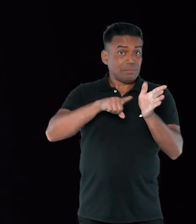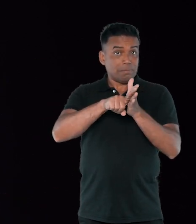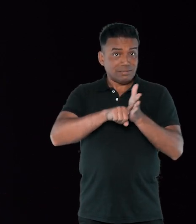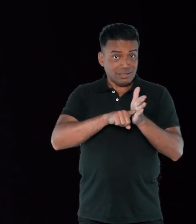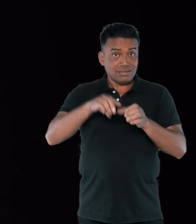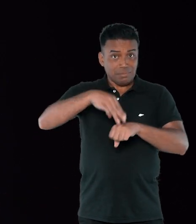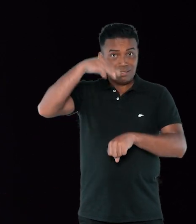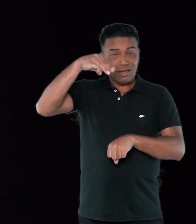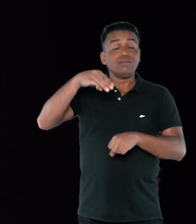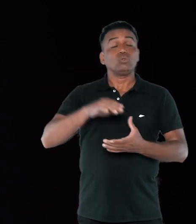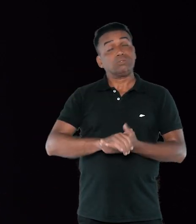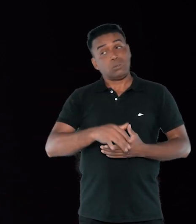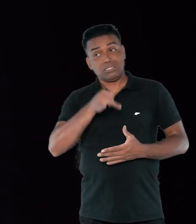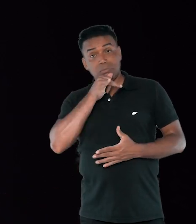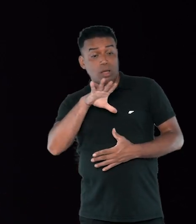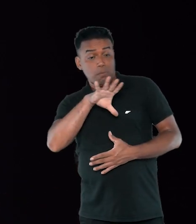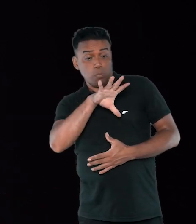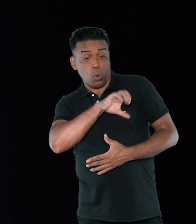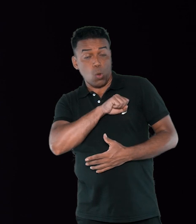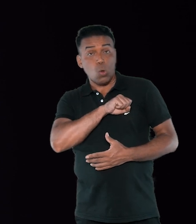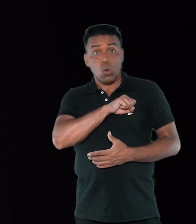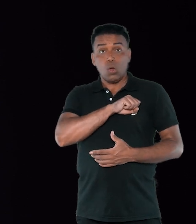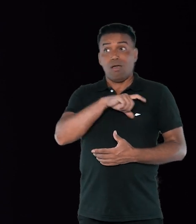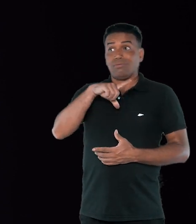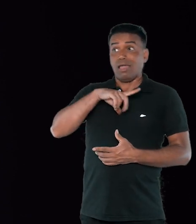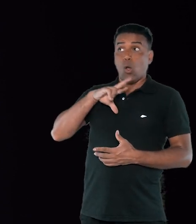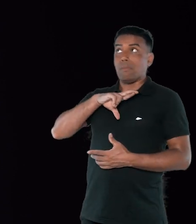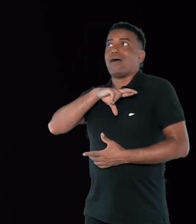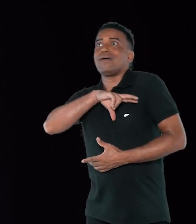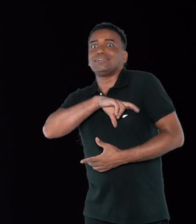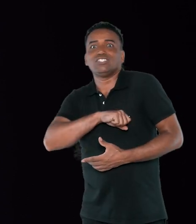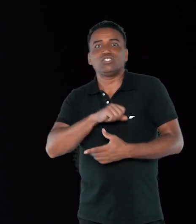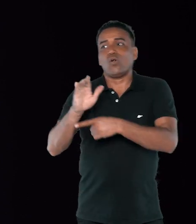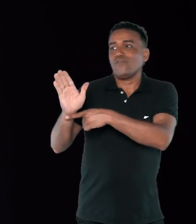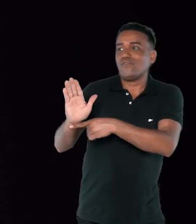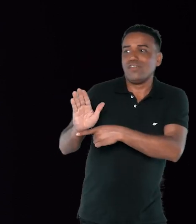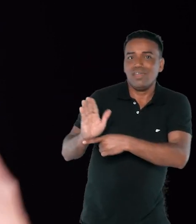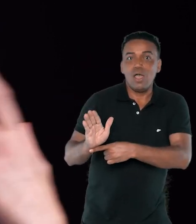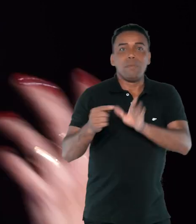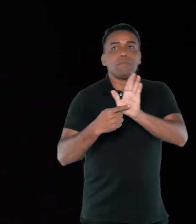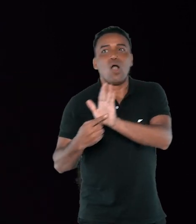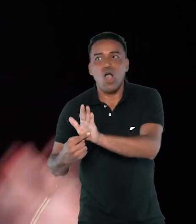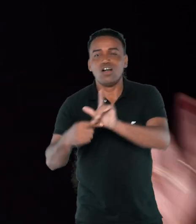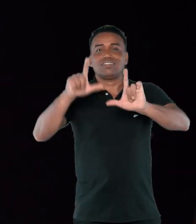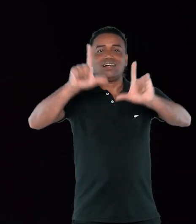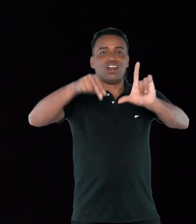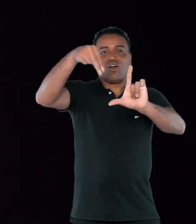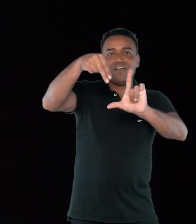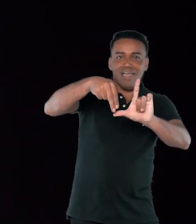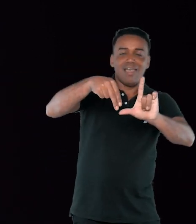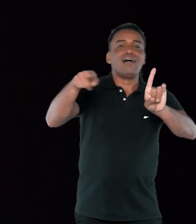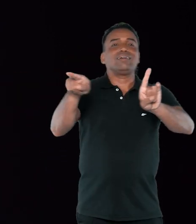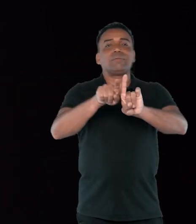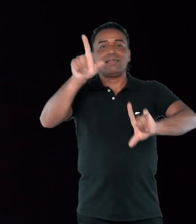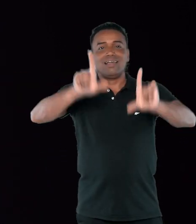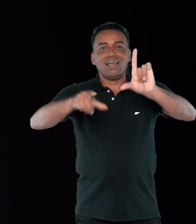mais romântico que muitas pessoas queiram que ele seja, por mais que os filmes de Hollywood, as novelas das 8 e as séries do